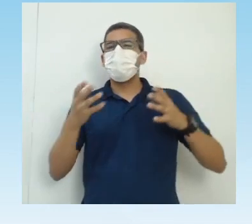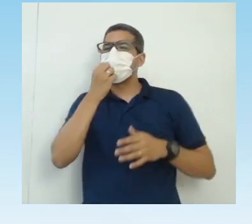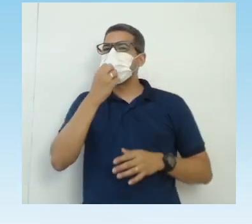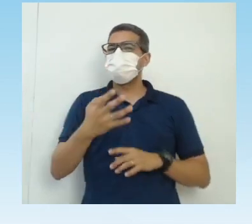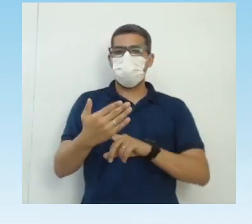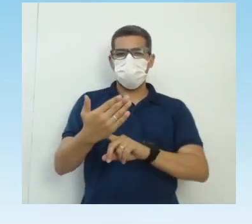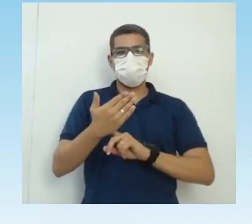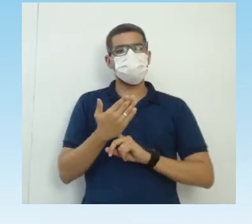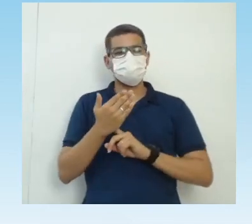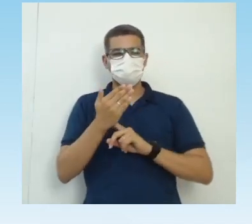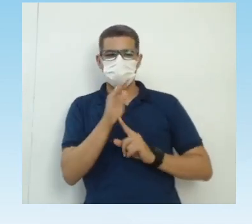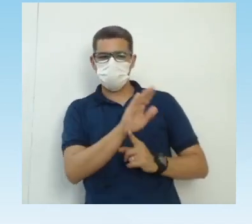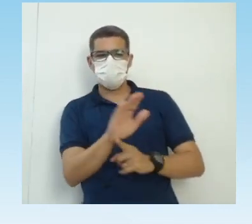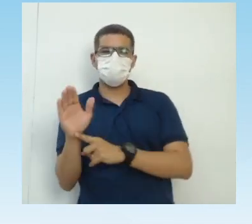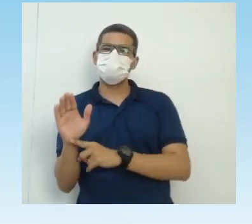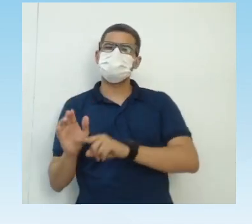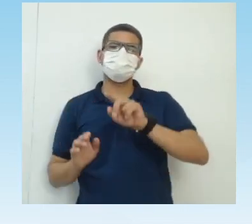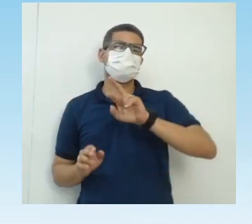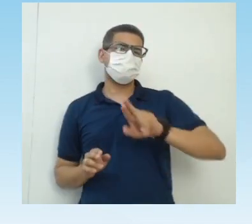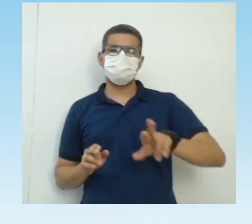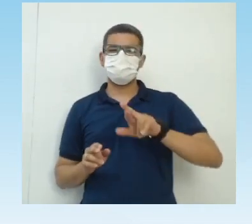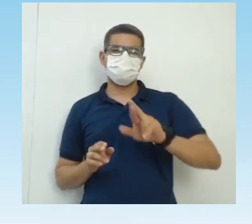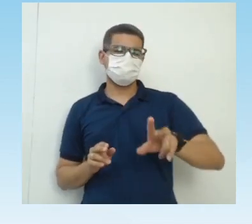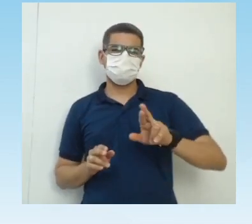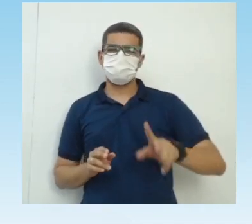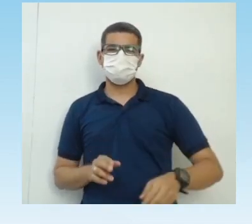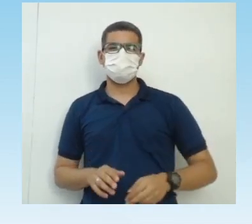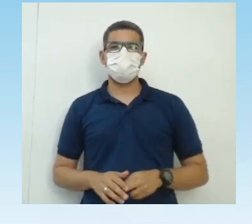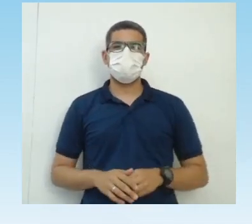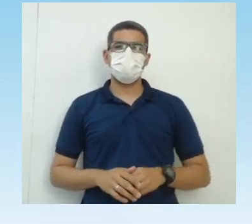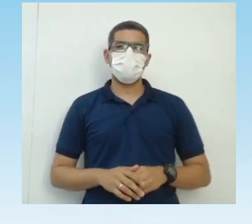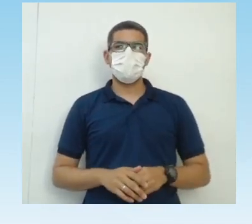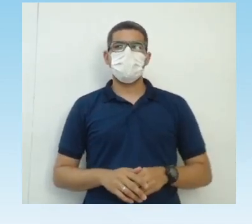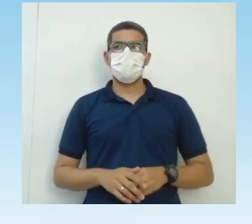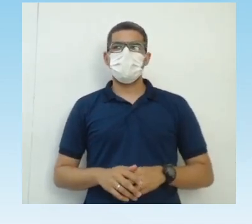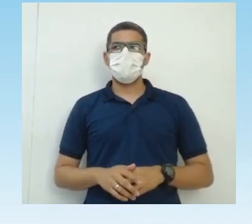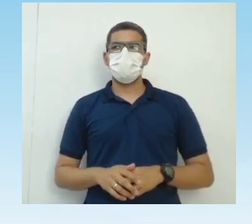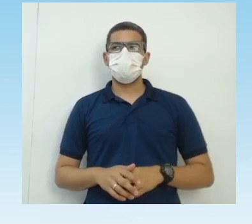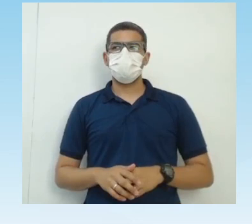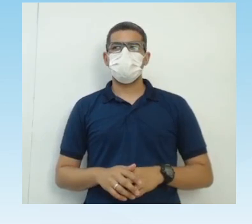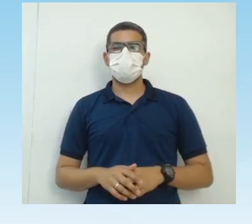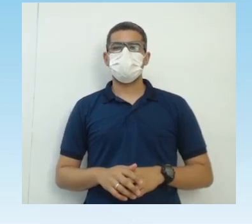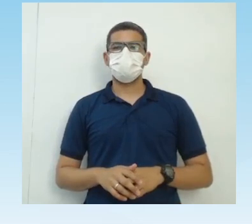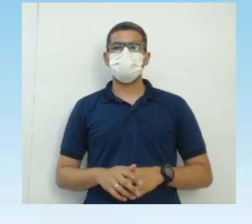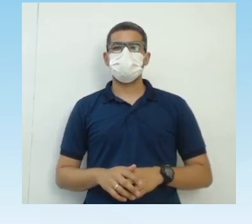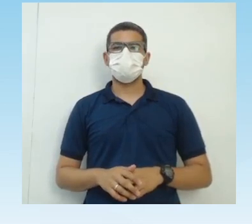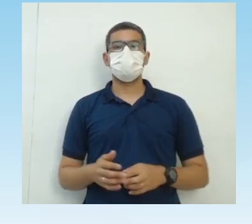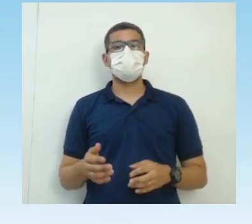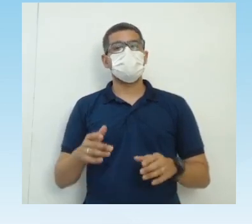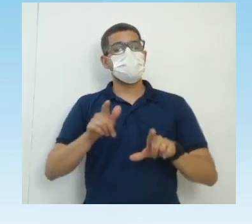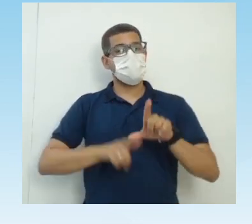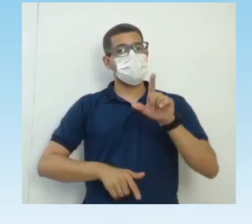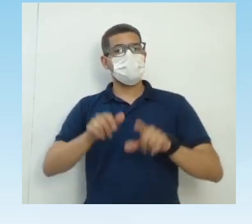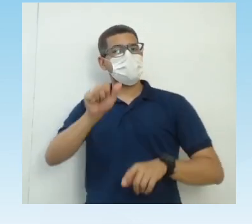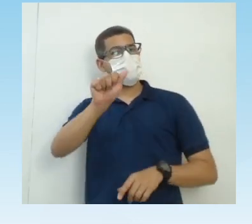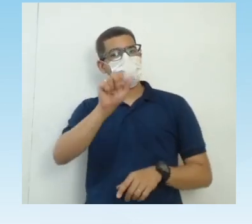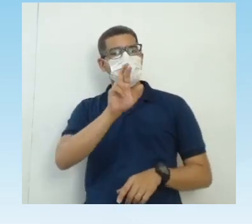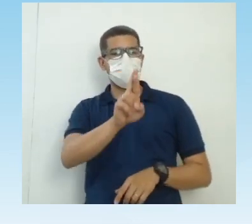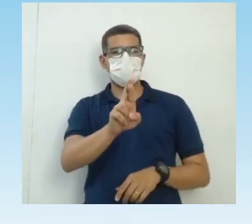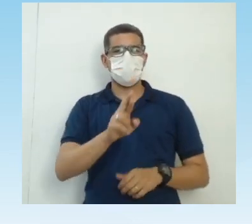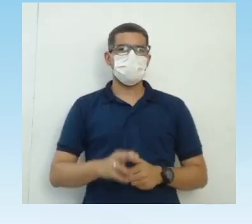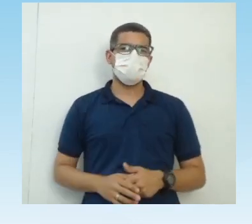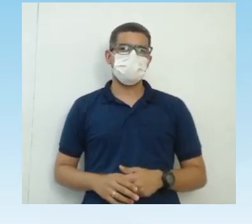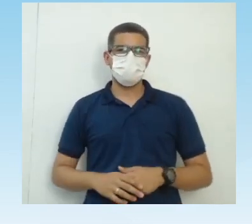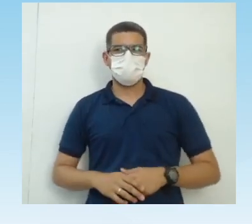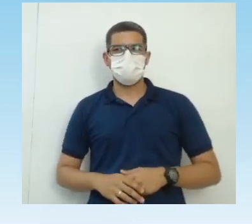favorável para os negócios que até então a burguesia se propunha a fazer. Certo? Então, a letra A é nossa resposta.